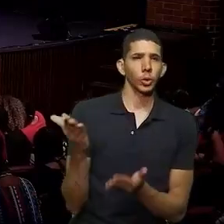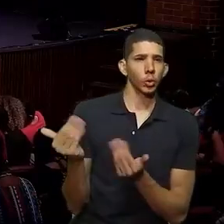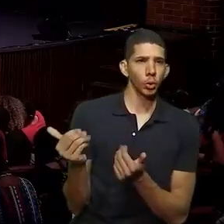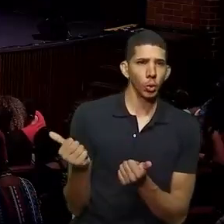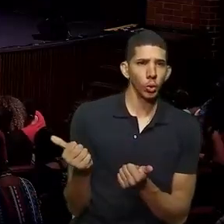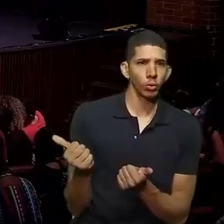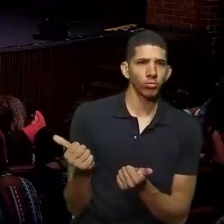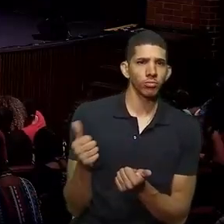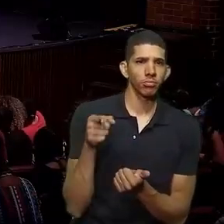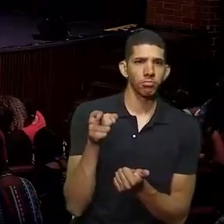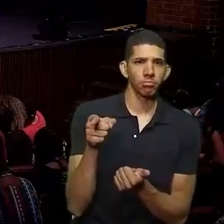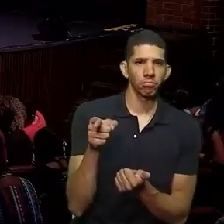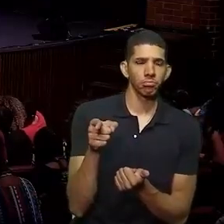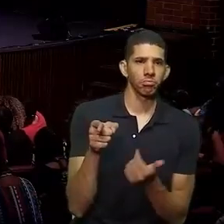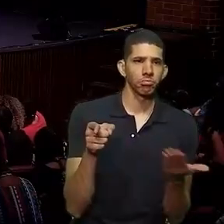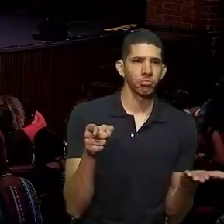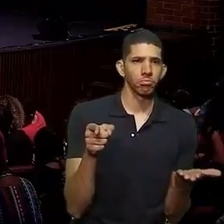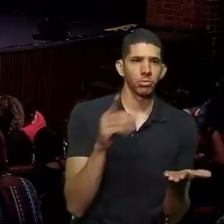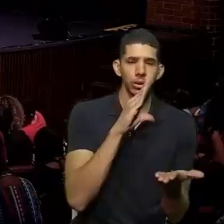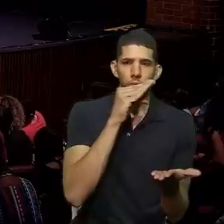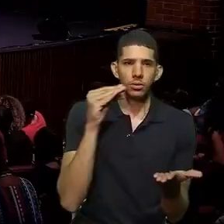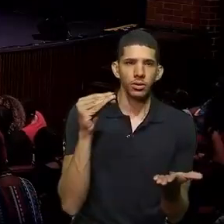diriam?